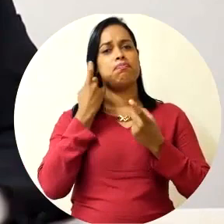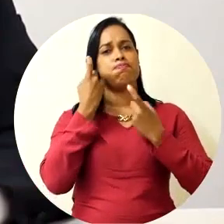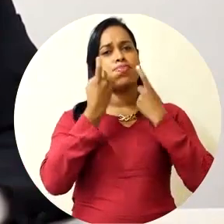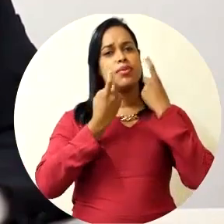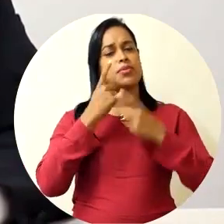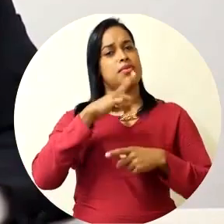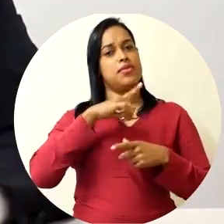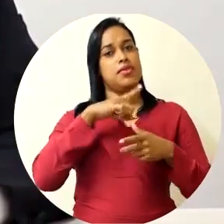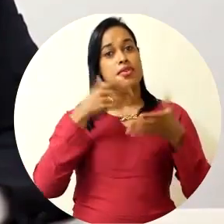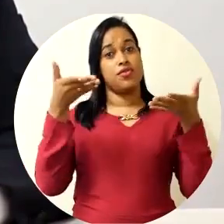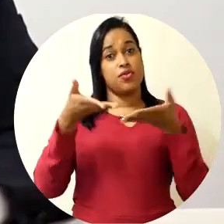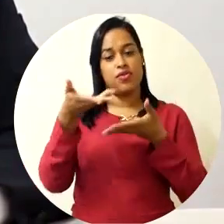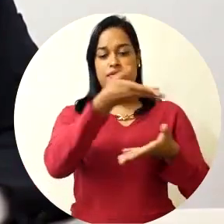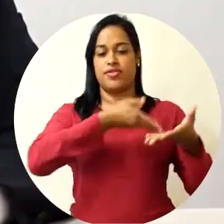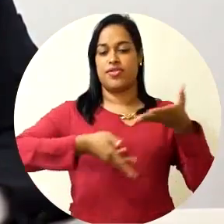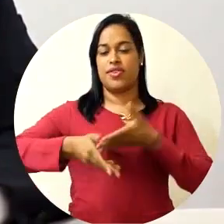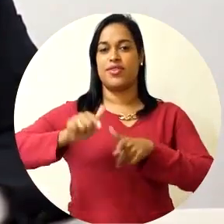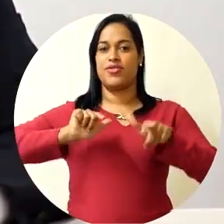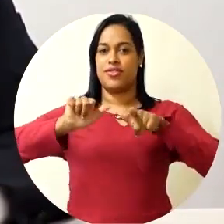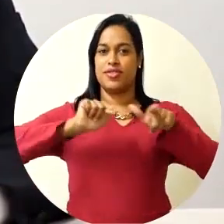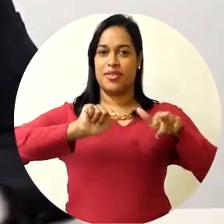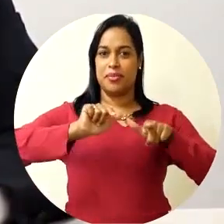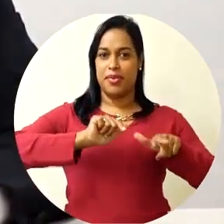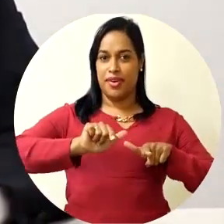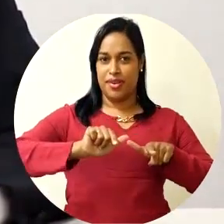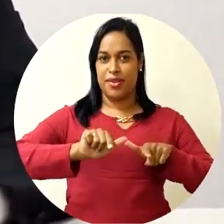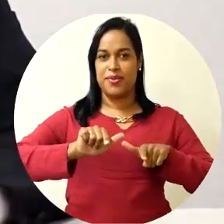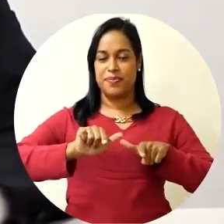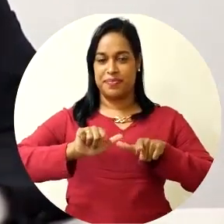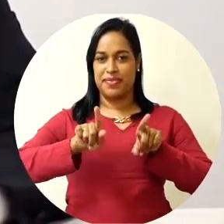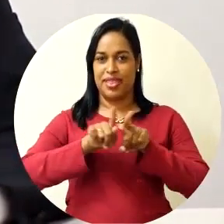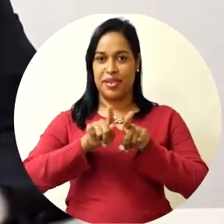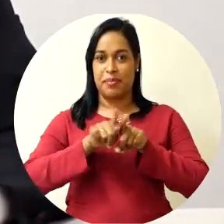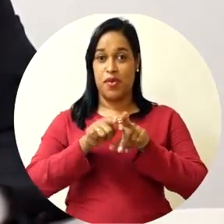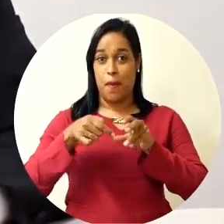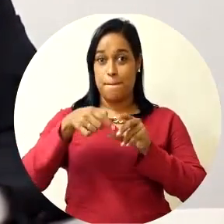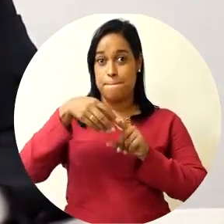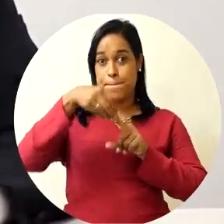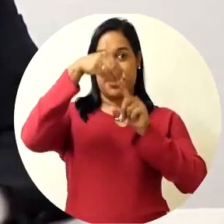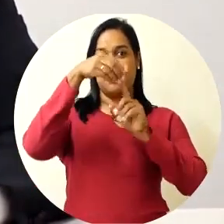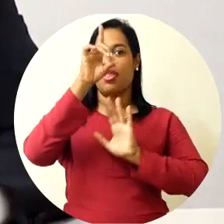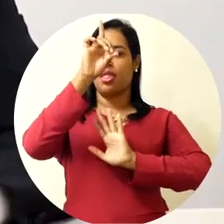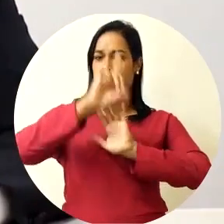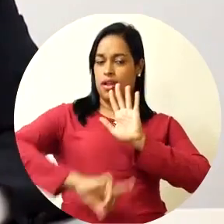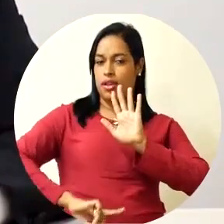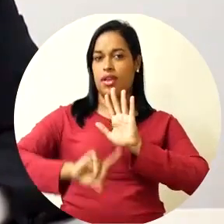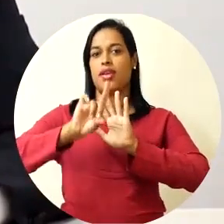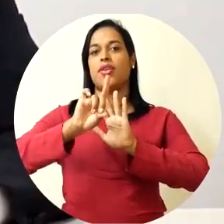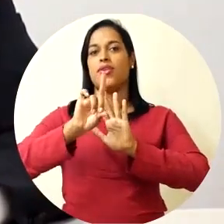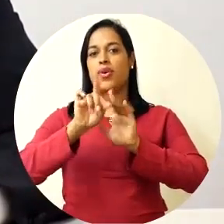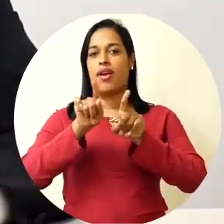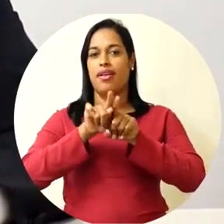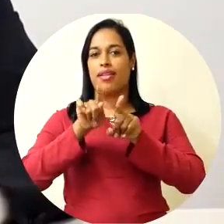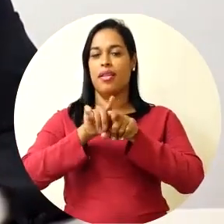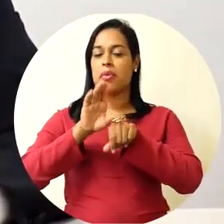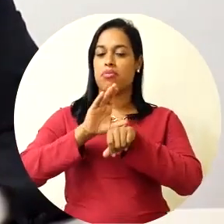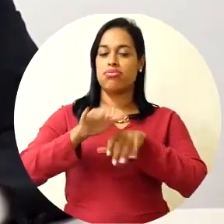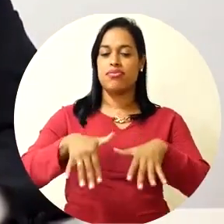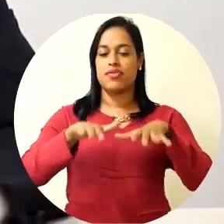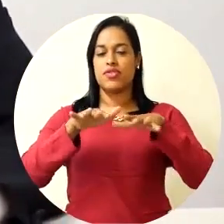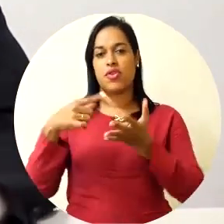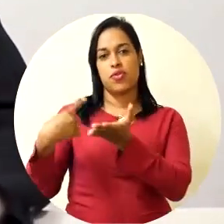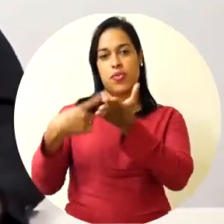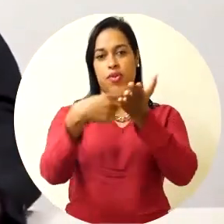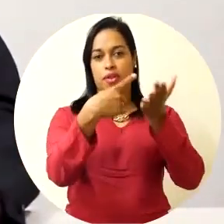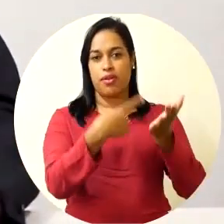são as preocupações existentes nas relações de trabalho, na esfera trabalhista, os princípios de direito, as